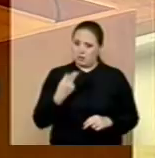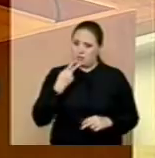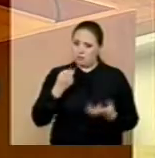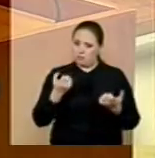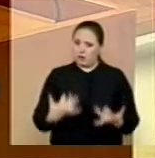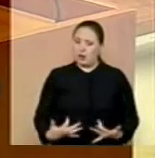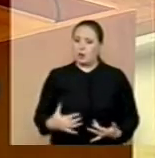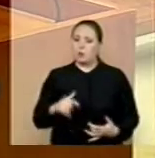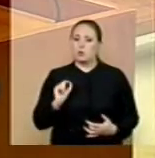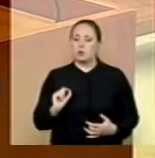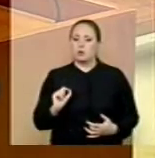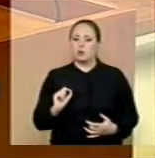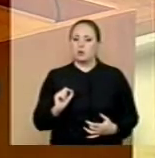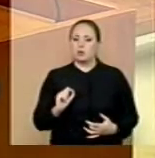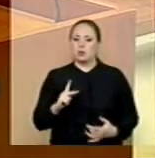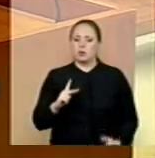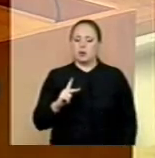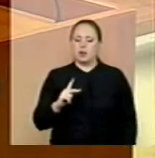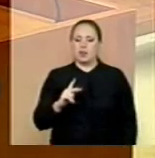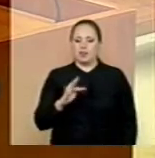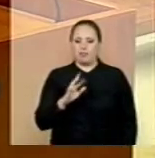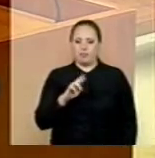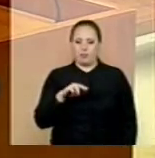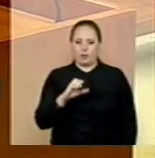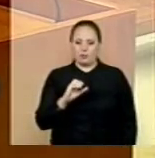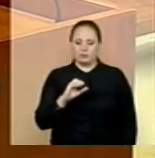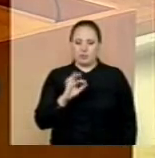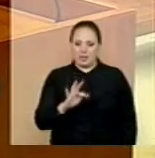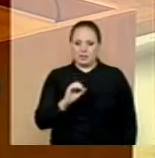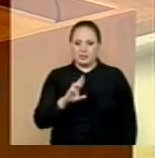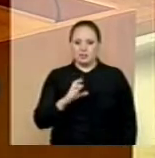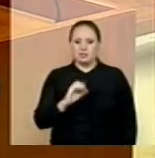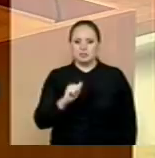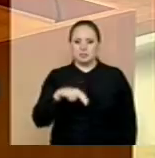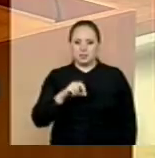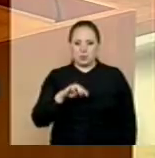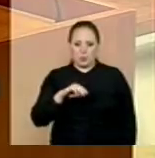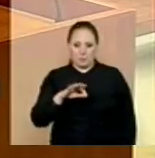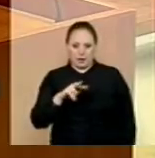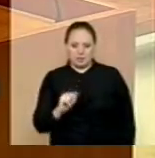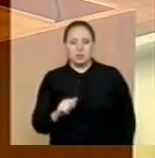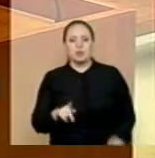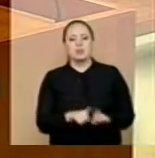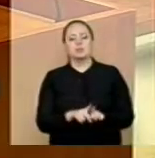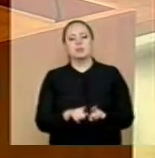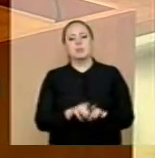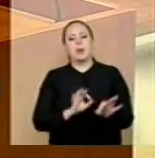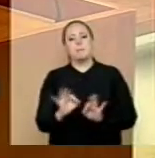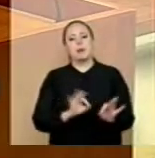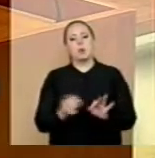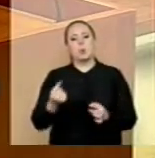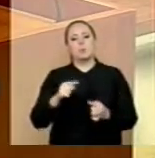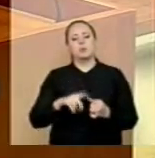odiernamente entre força normativa dos princípios, entre o plano objetivo dos direitos fundamentais,